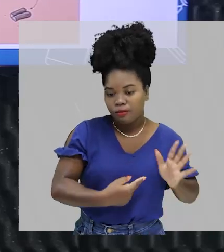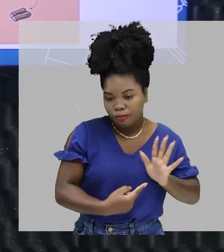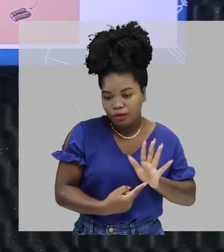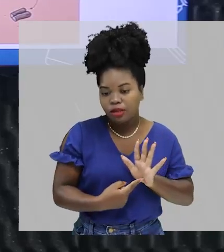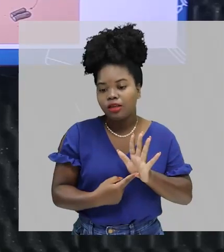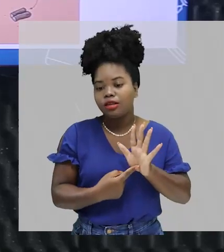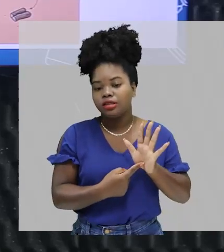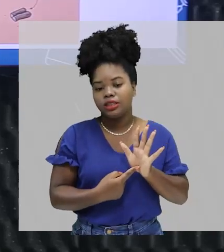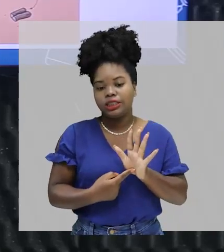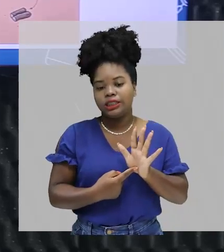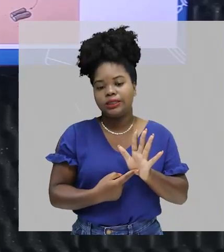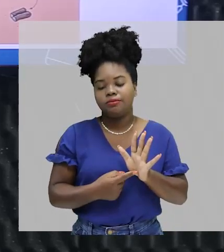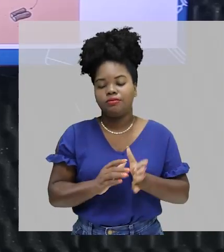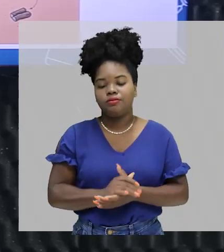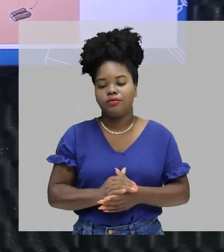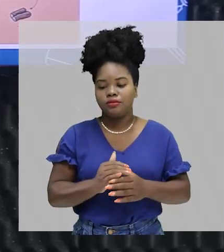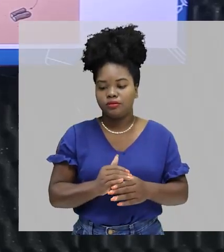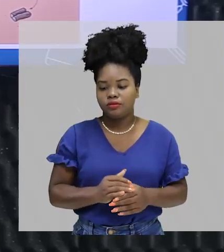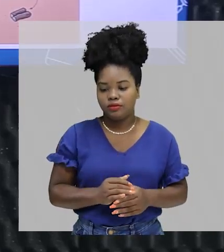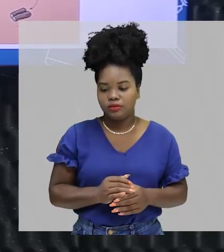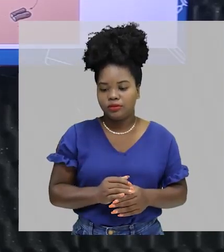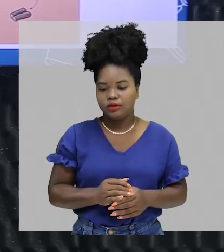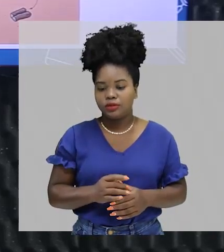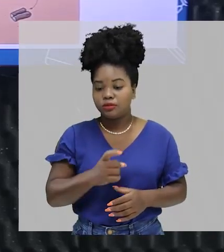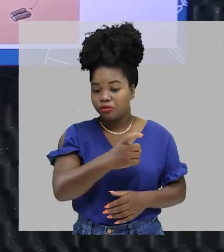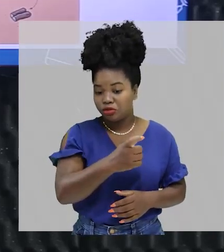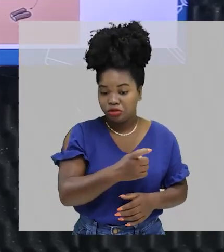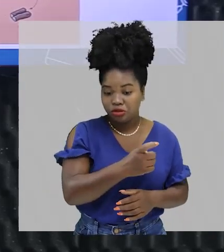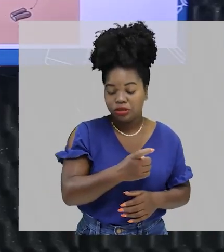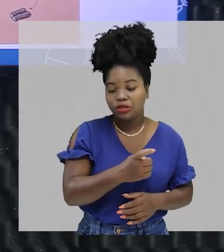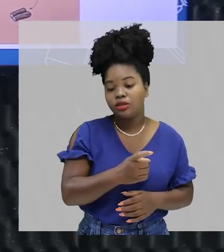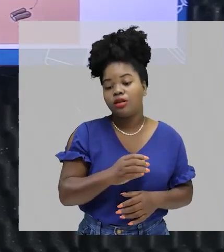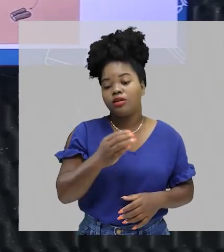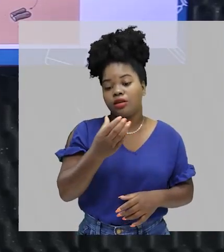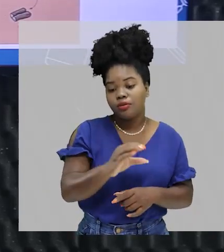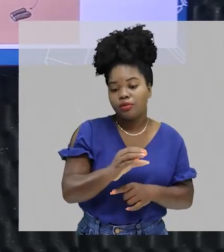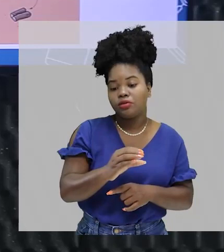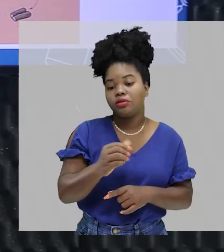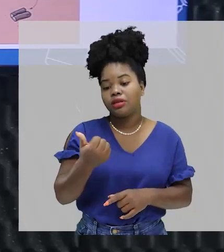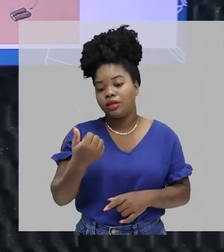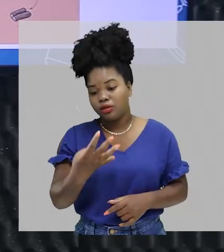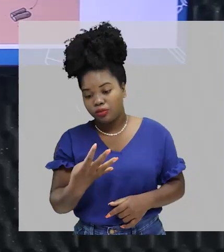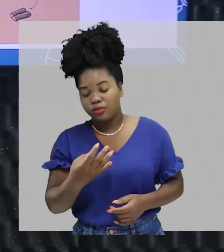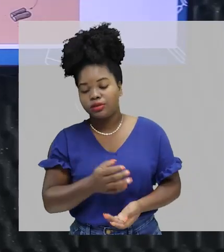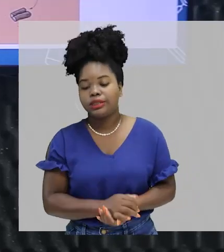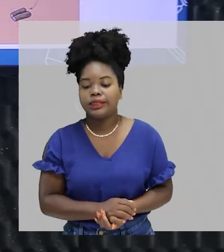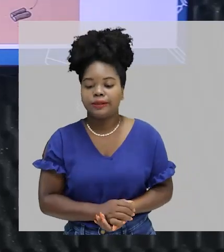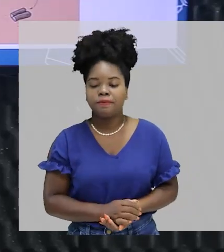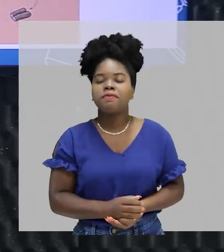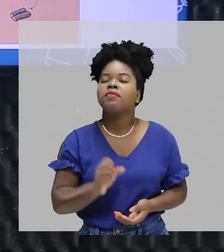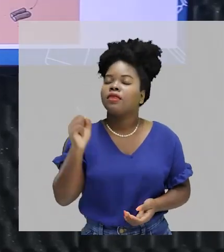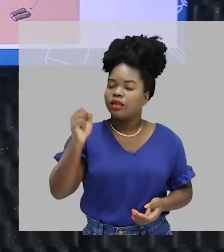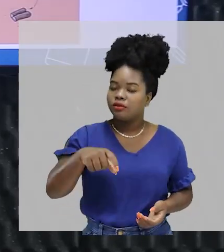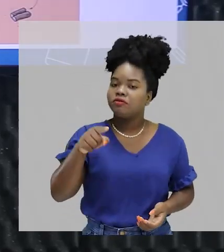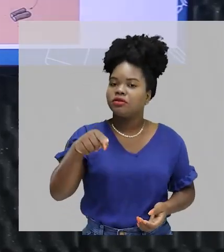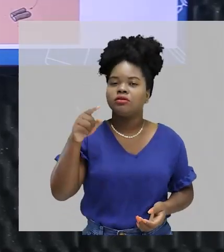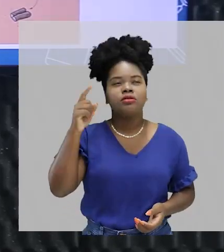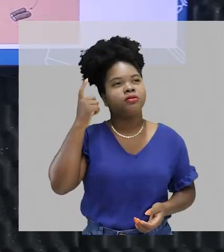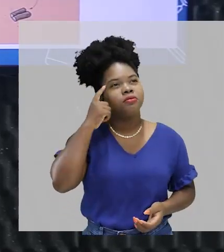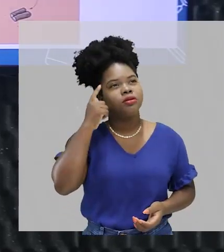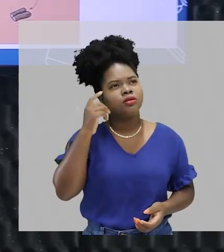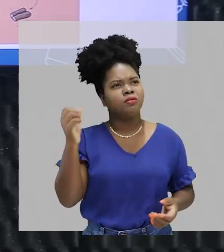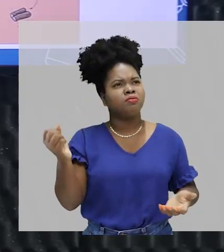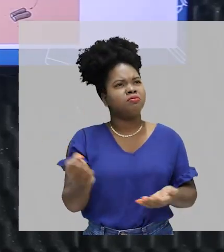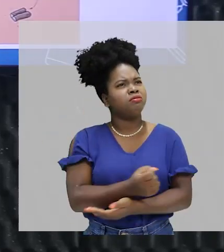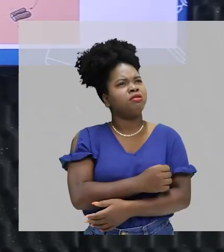um nível X de carbono 14. Sim, você deve estar imaginando, poxa, eu